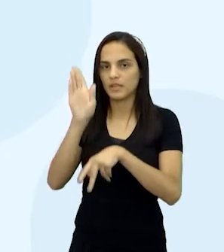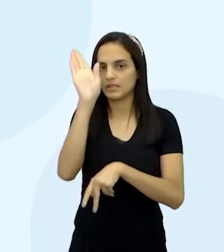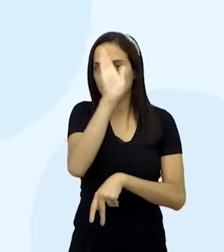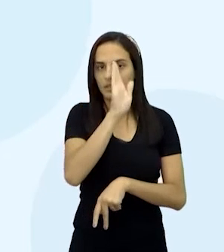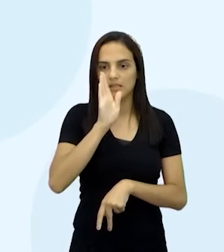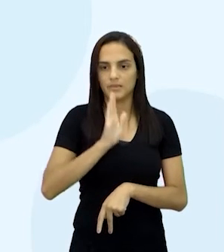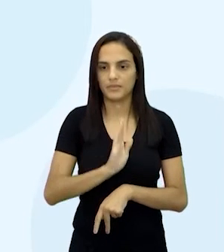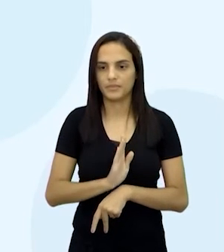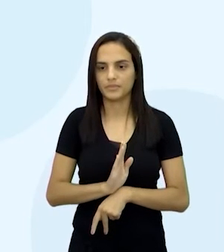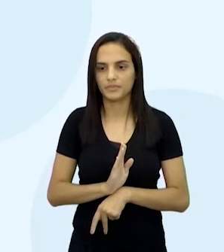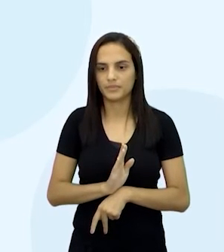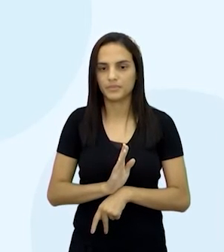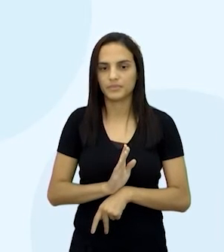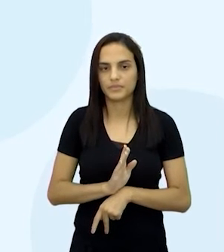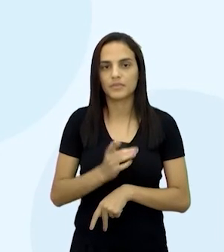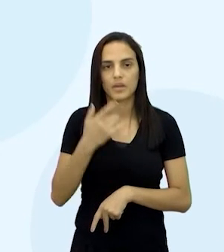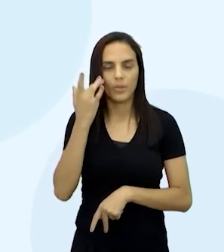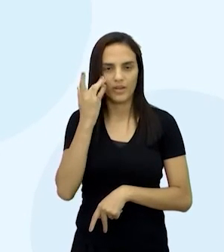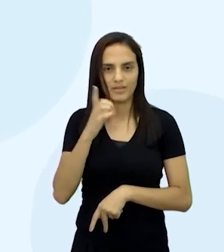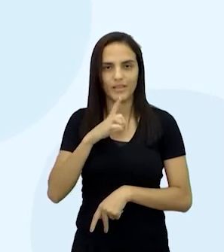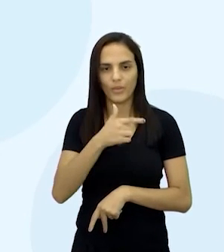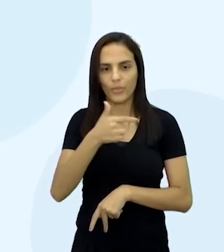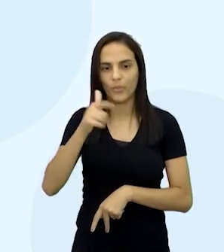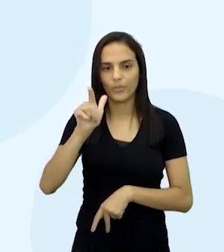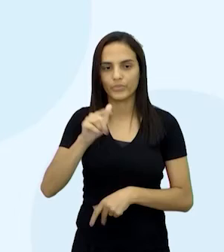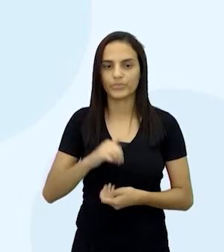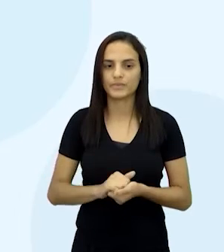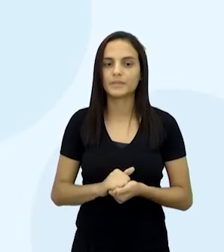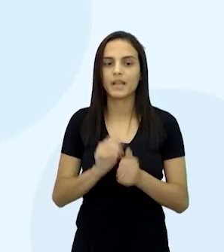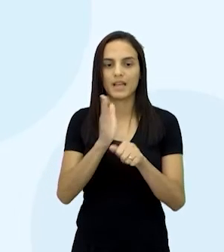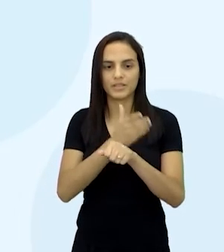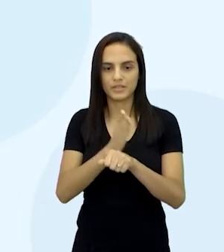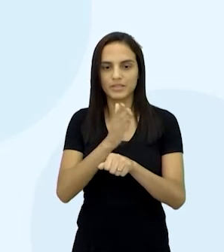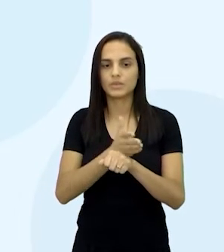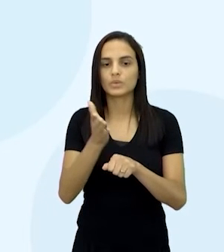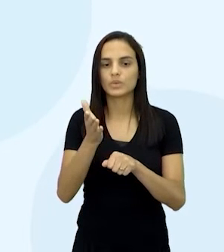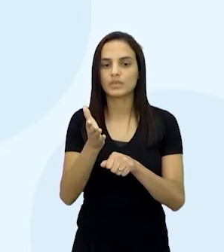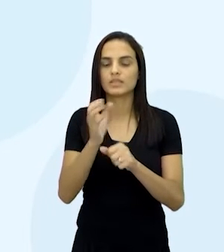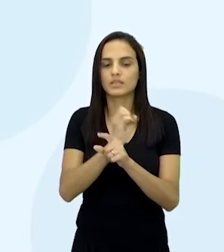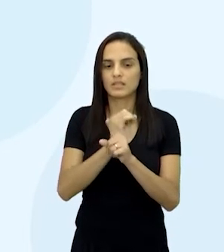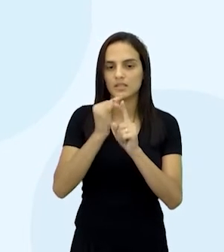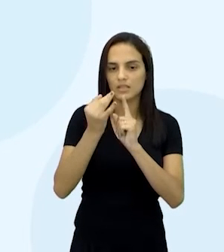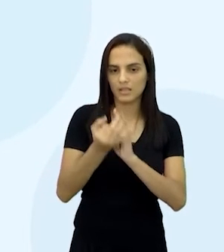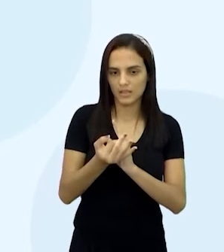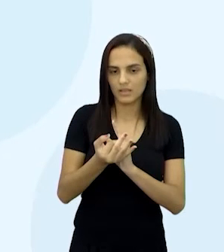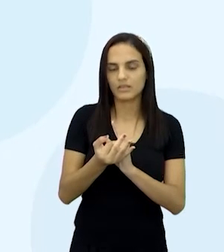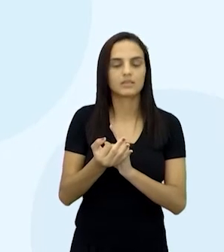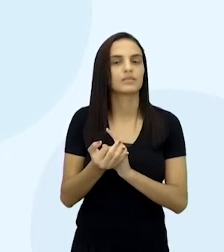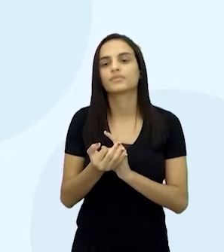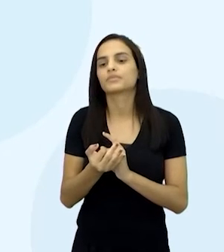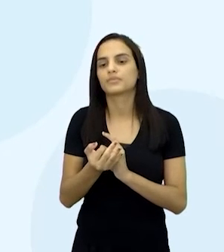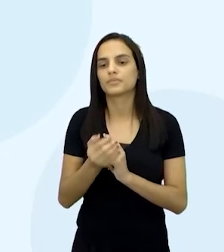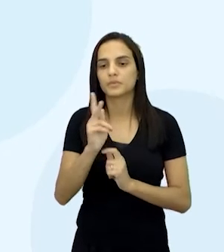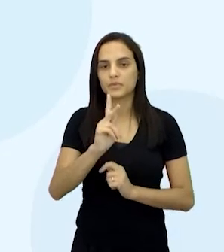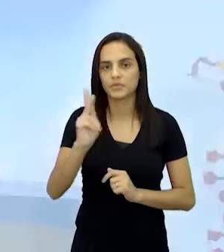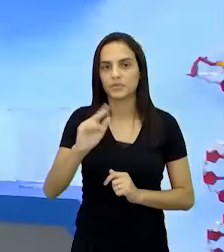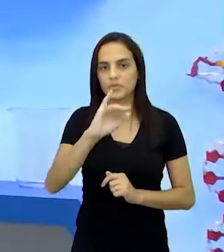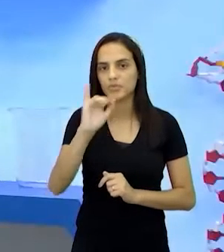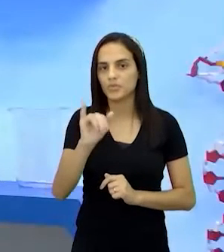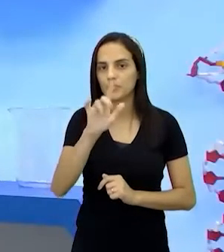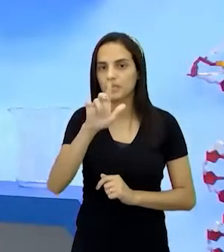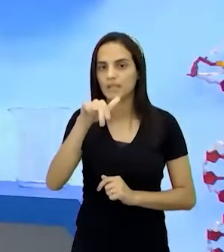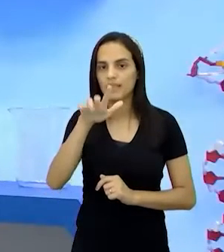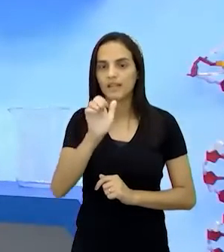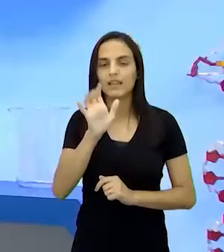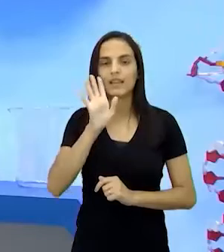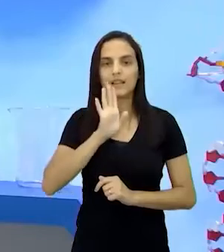povo brasileiro. Eu acho que tem mais um. Tem, aí o último. As práticas sociais contemporâneas. Professora Juliana, isso é bem bacana,